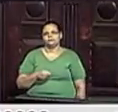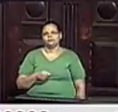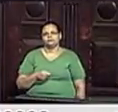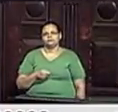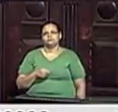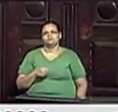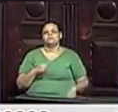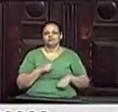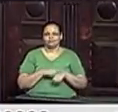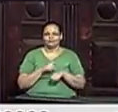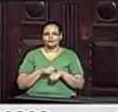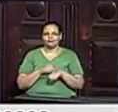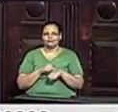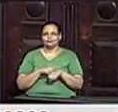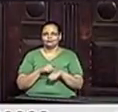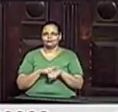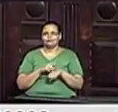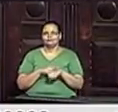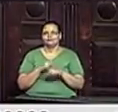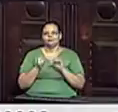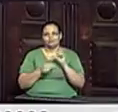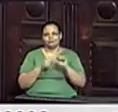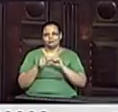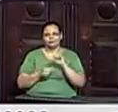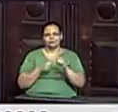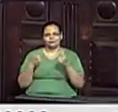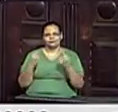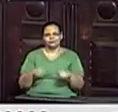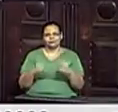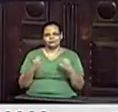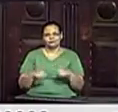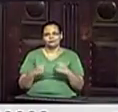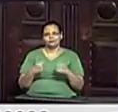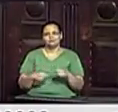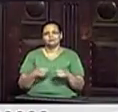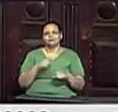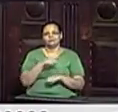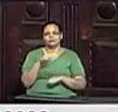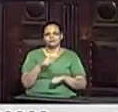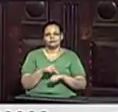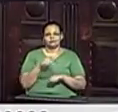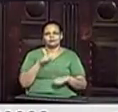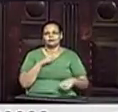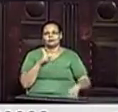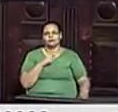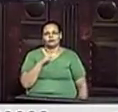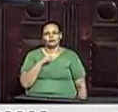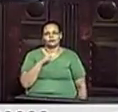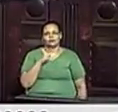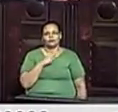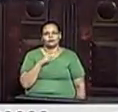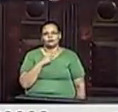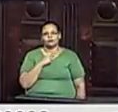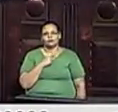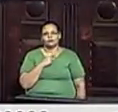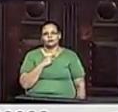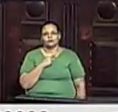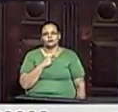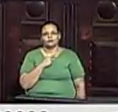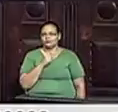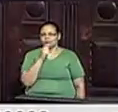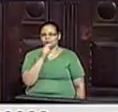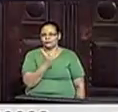um momento, mas uma reforma necessária para que o país tivesse governabilidade e